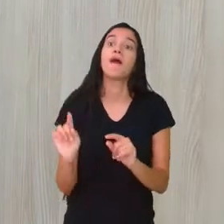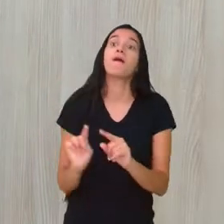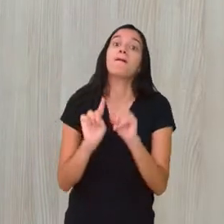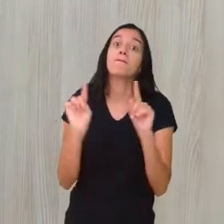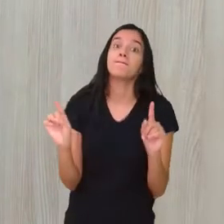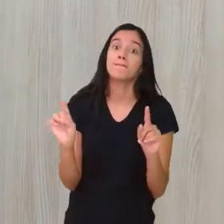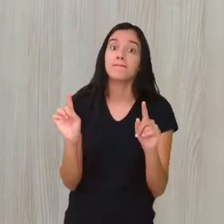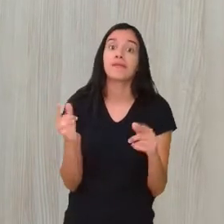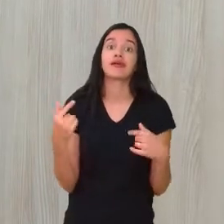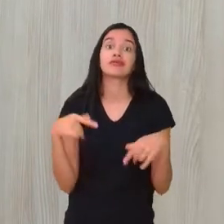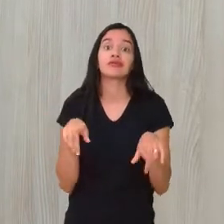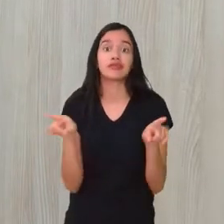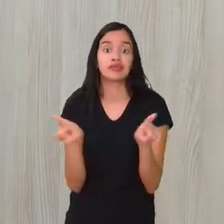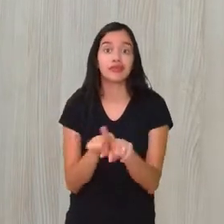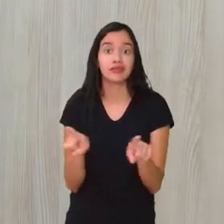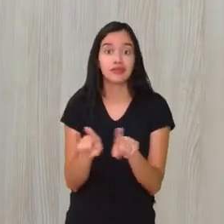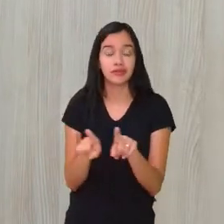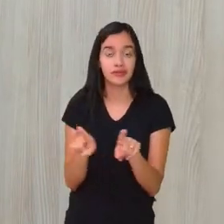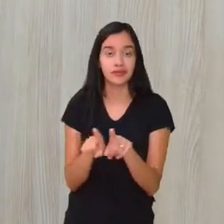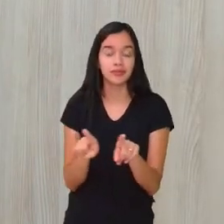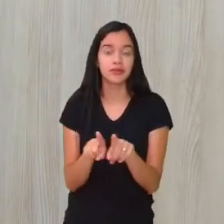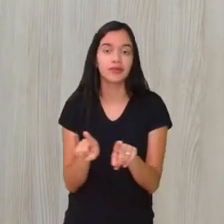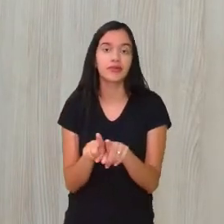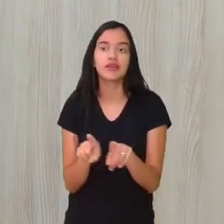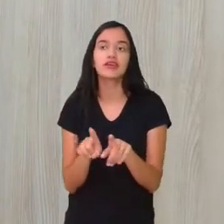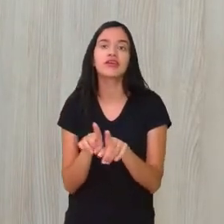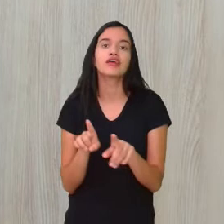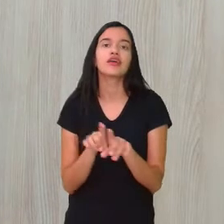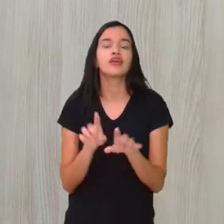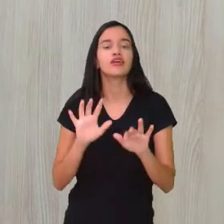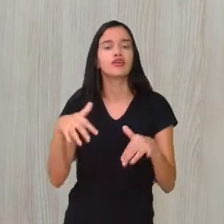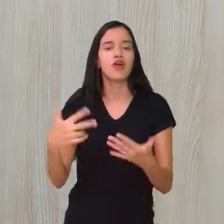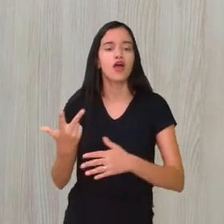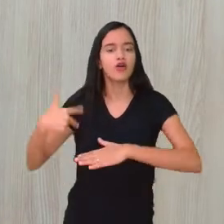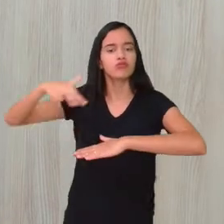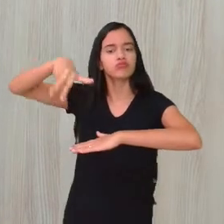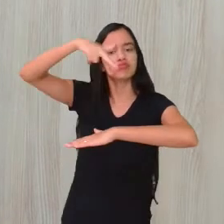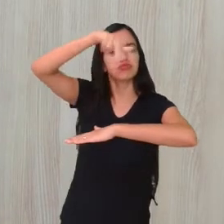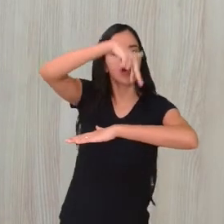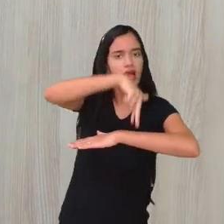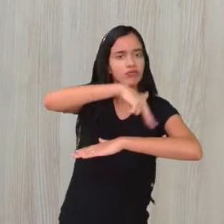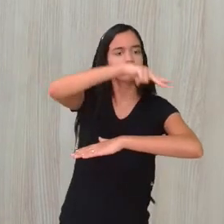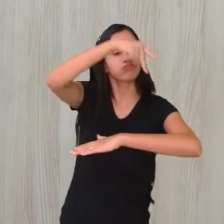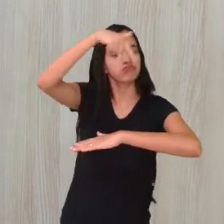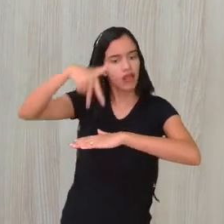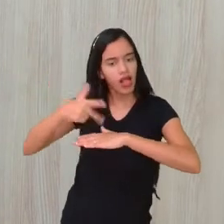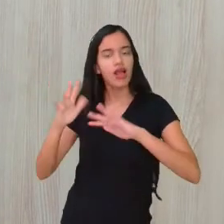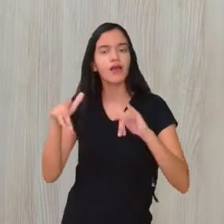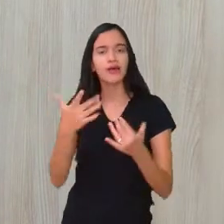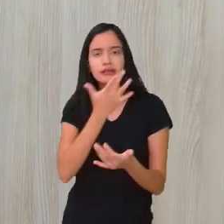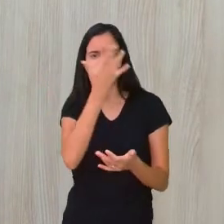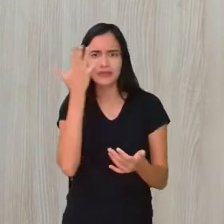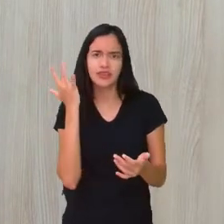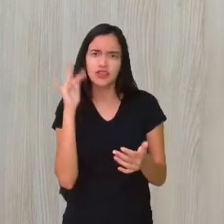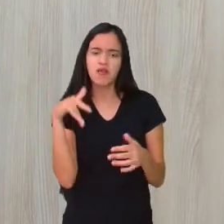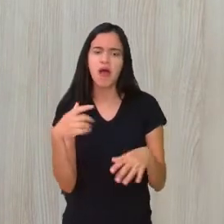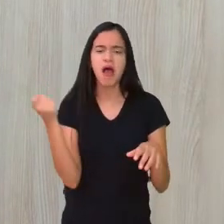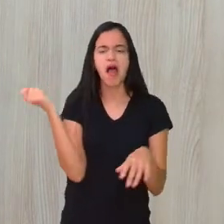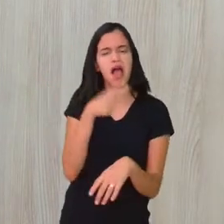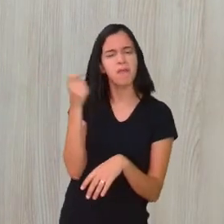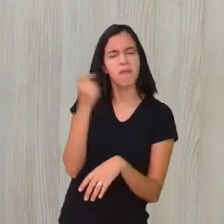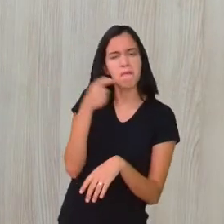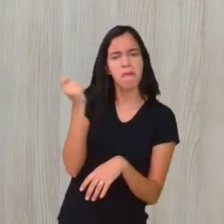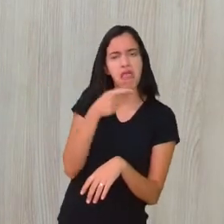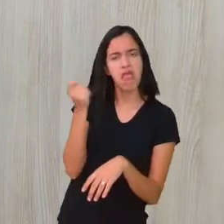E acrobacias, e nisso tudo eles mexiam com as pessoas, você sabia? Sim. Faziam piadas de